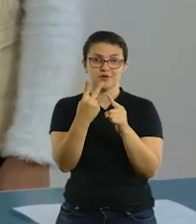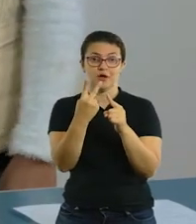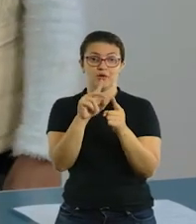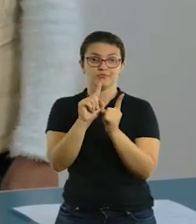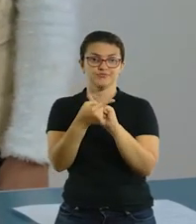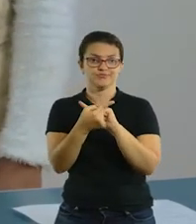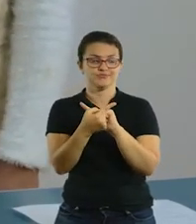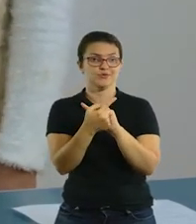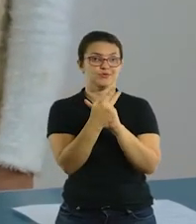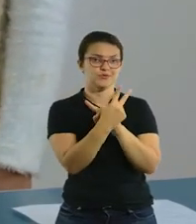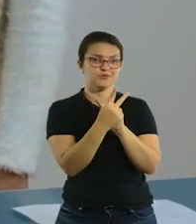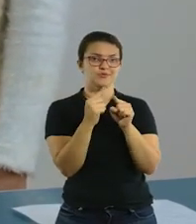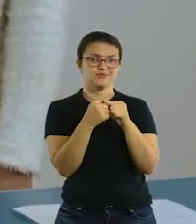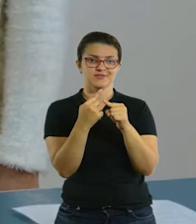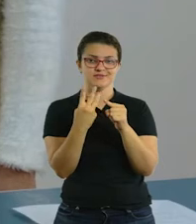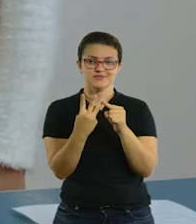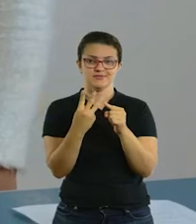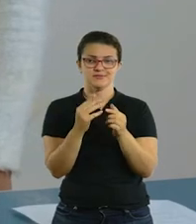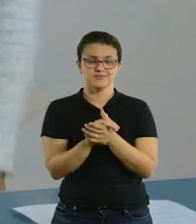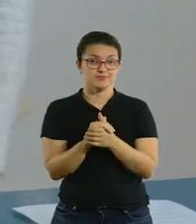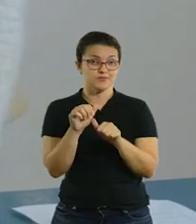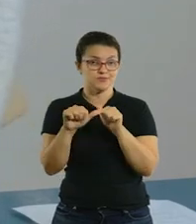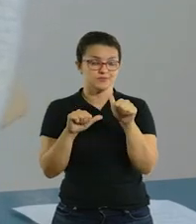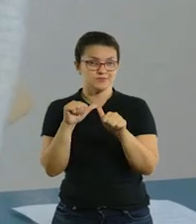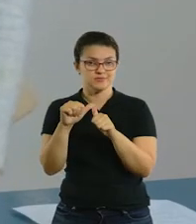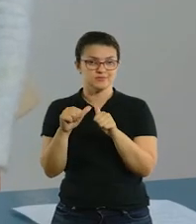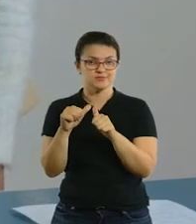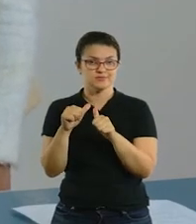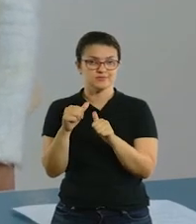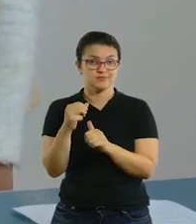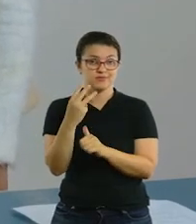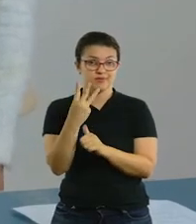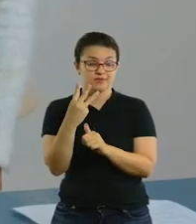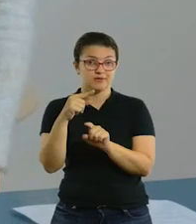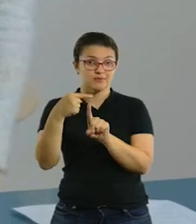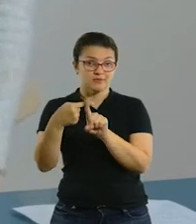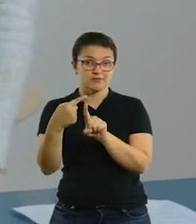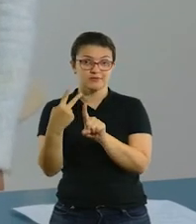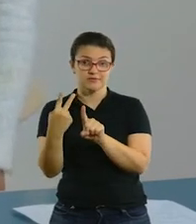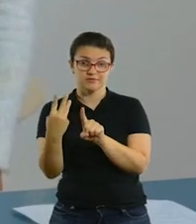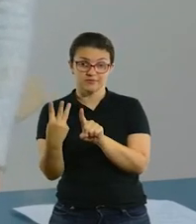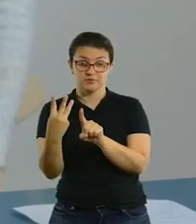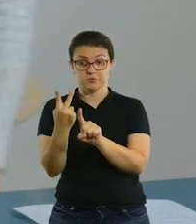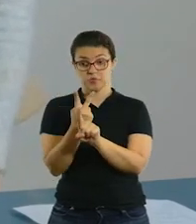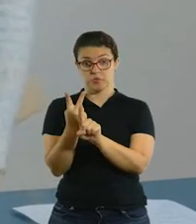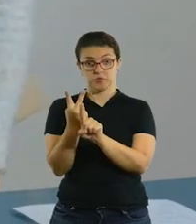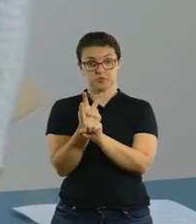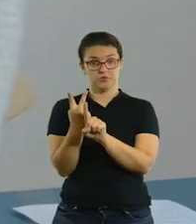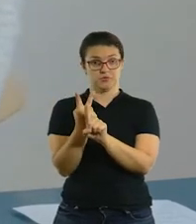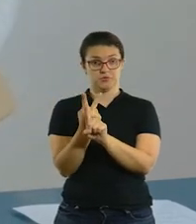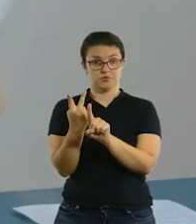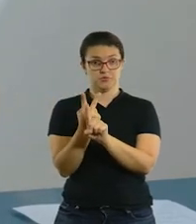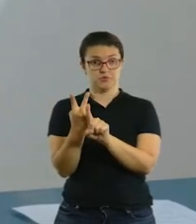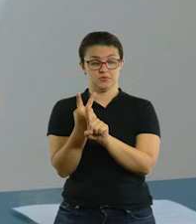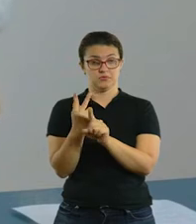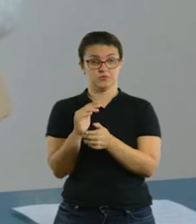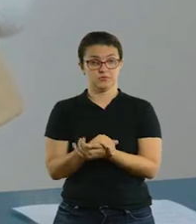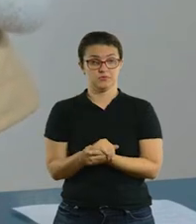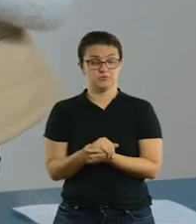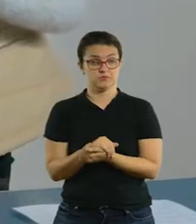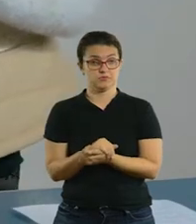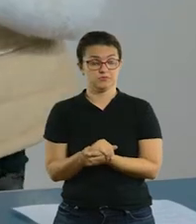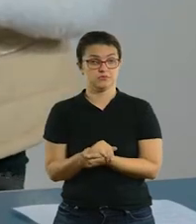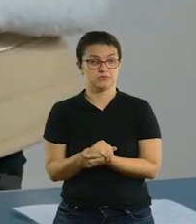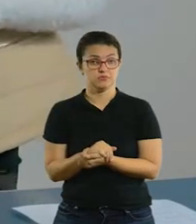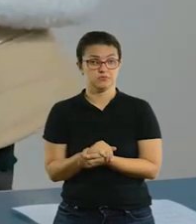3. Transformando na adição, 1, 2. Eu tenho 3 2 vezes, são as minhas parcelas iguais. E quando eu somo